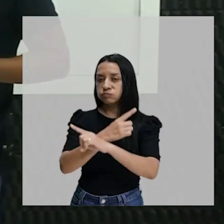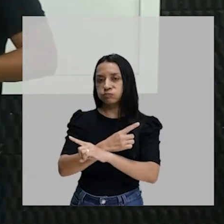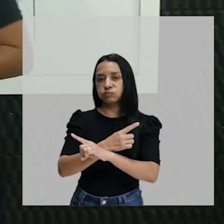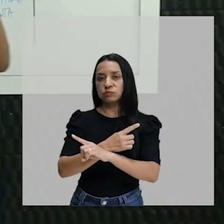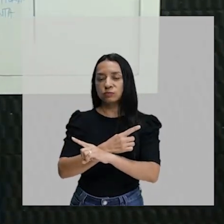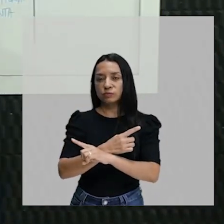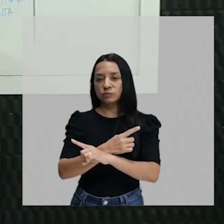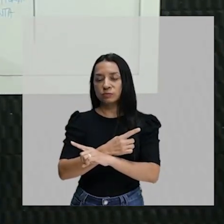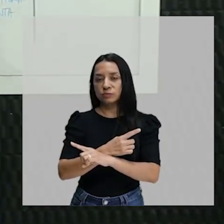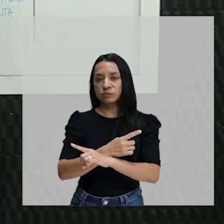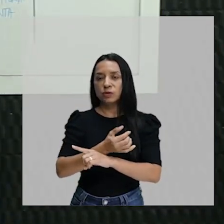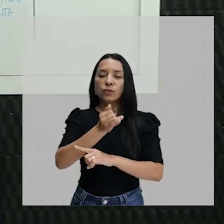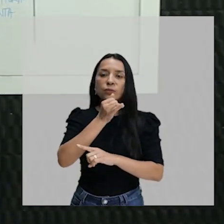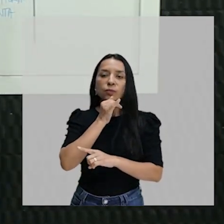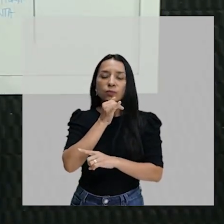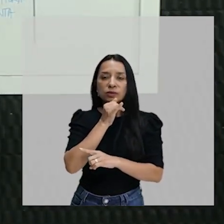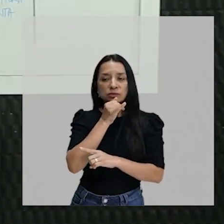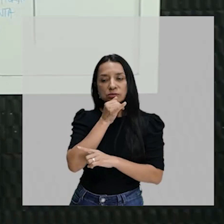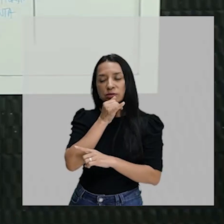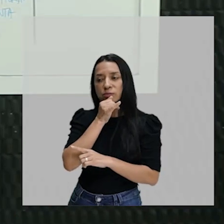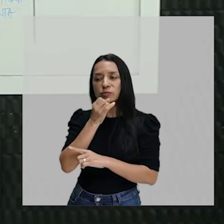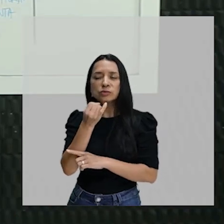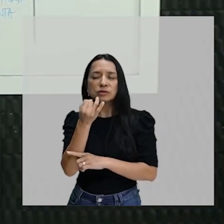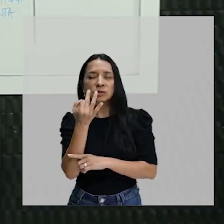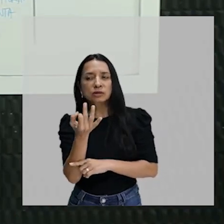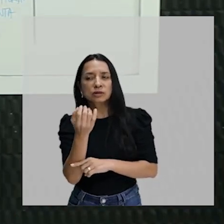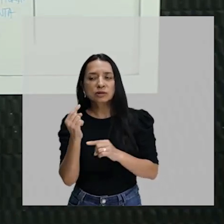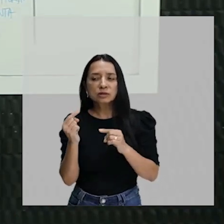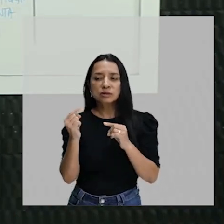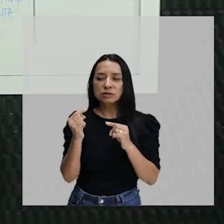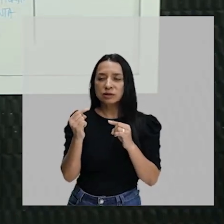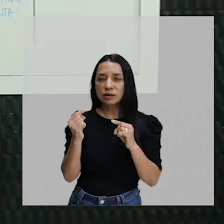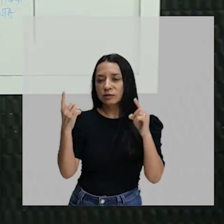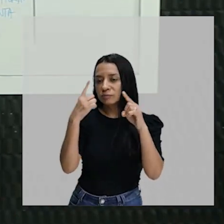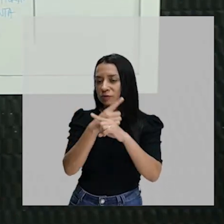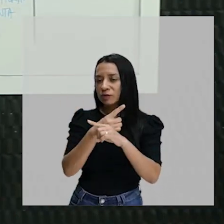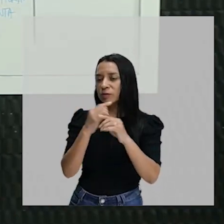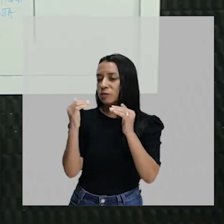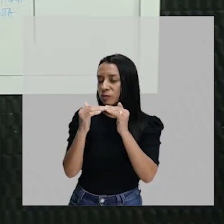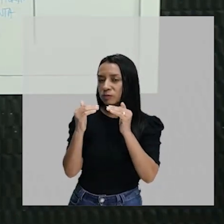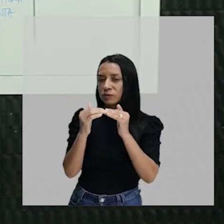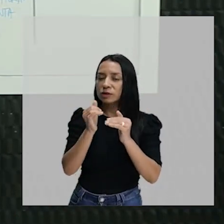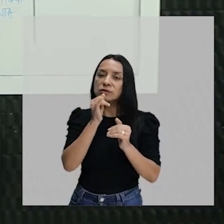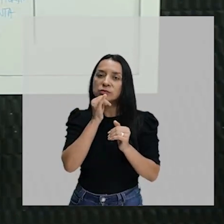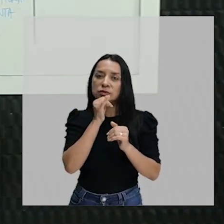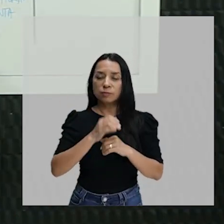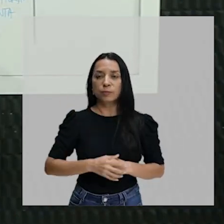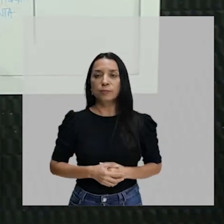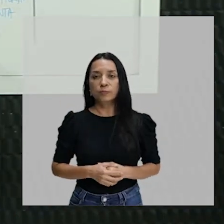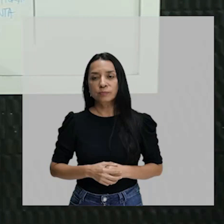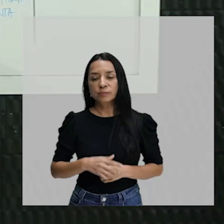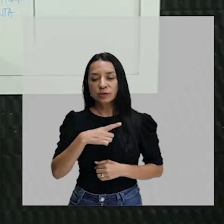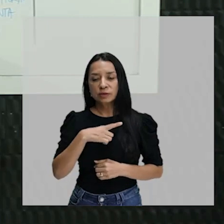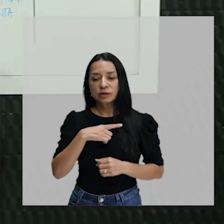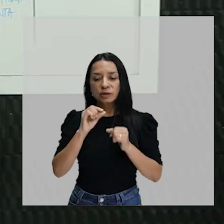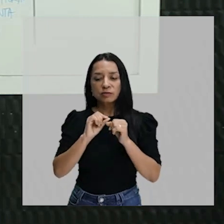tá um exemplo professor de grandeza diretamente proporcionais Olha só vamos supor que